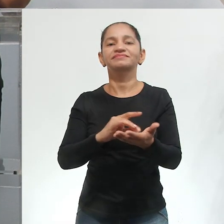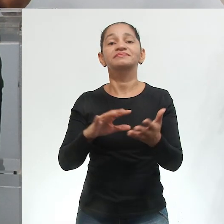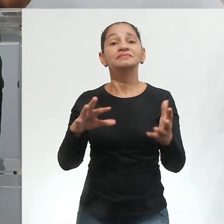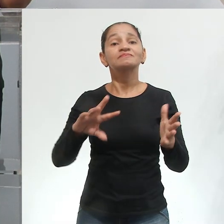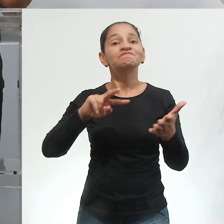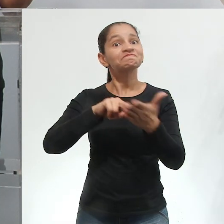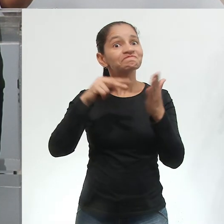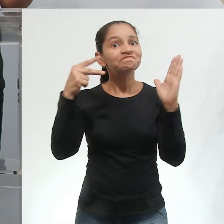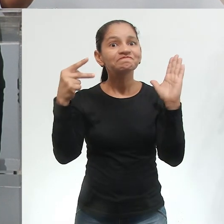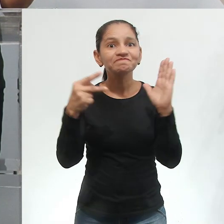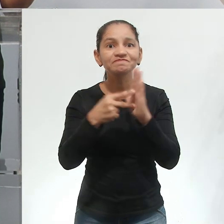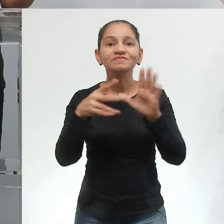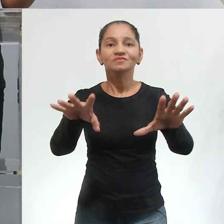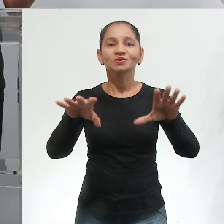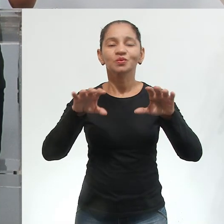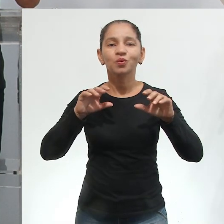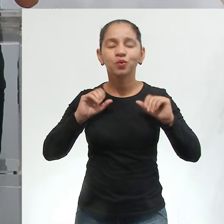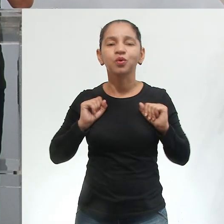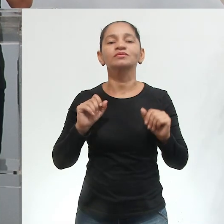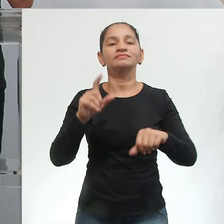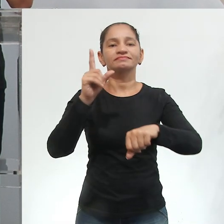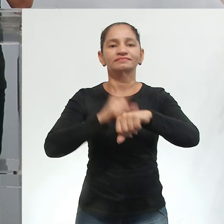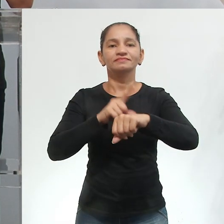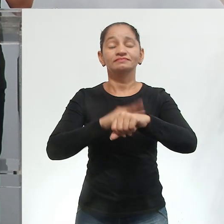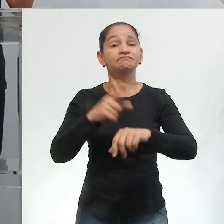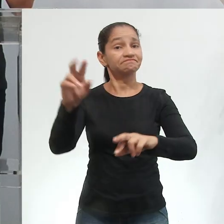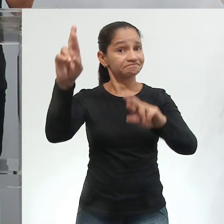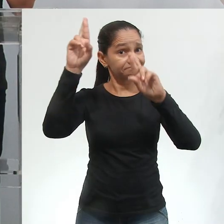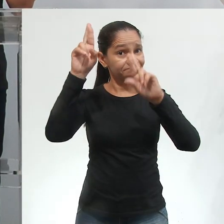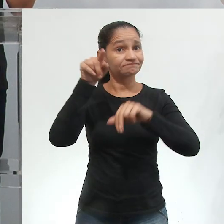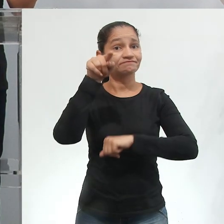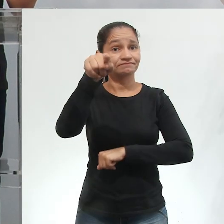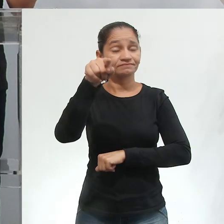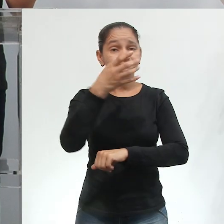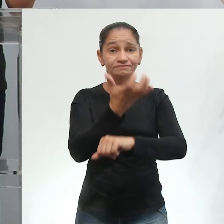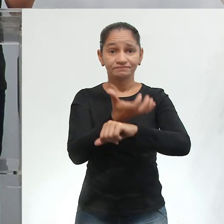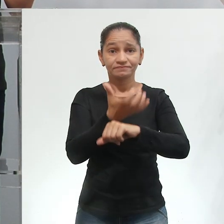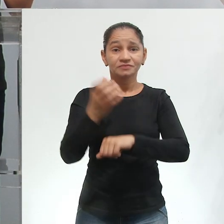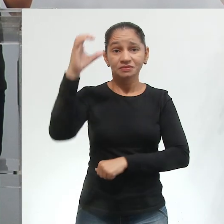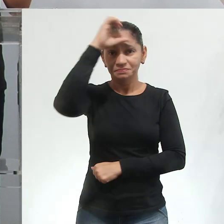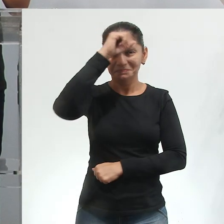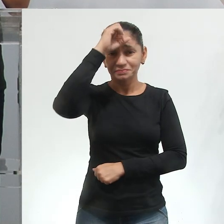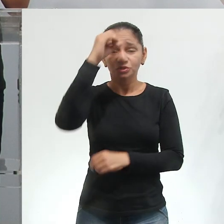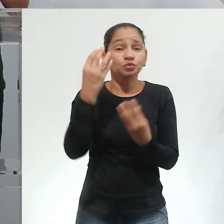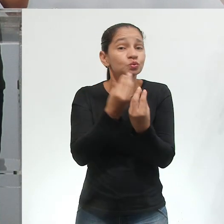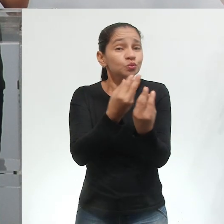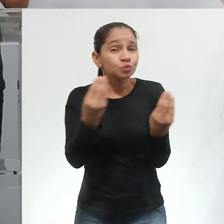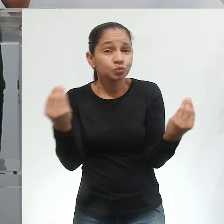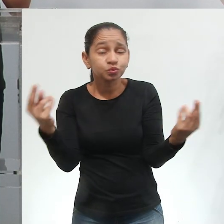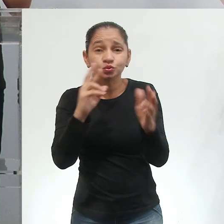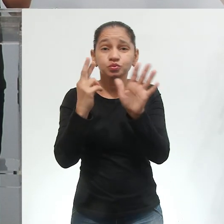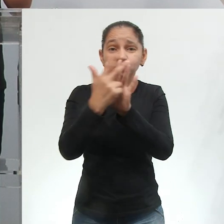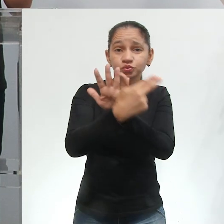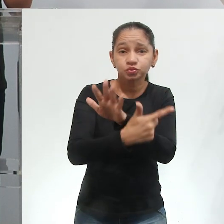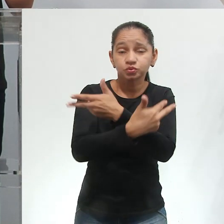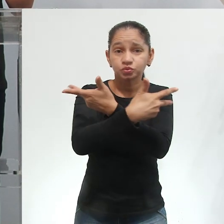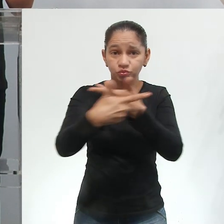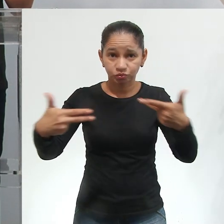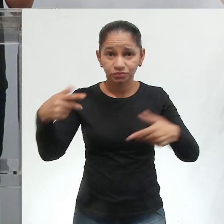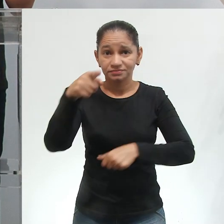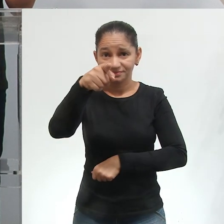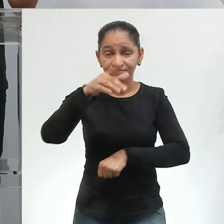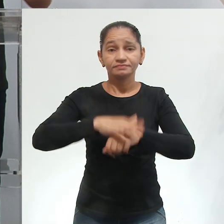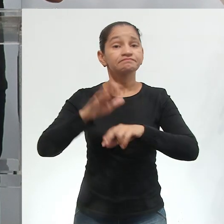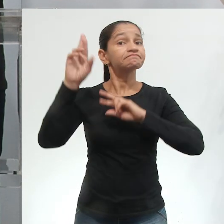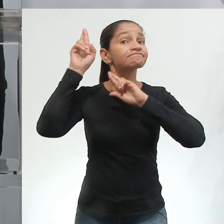faz mais sentido para o aluno. Então, eu desejo que nessa disciplina a gente tenha aprendido muito, né? E assim, eu desejo